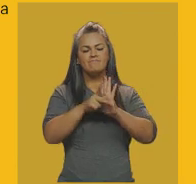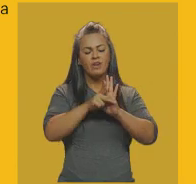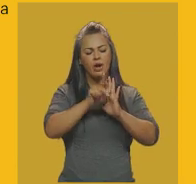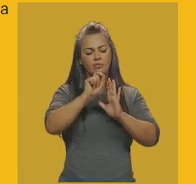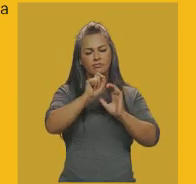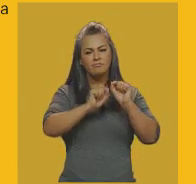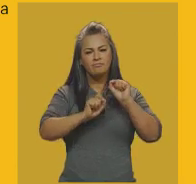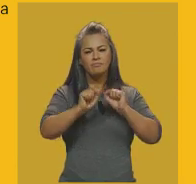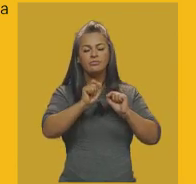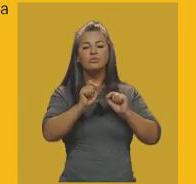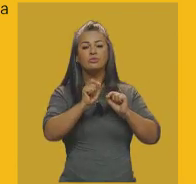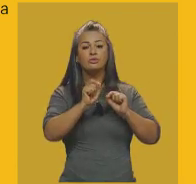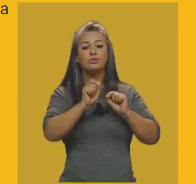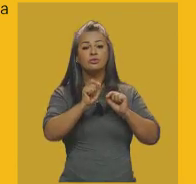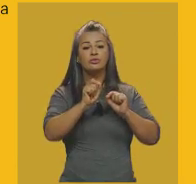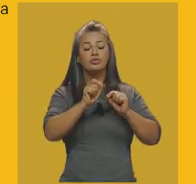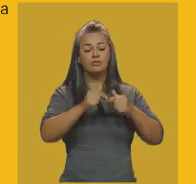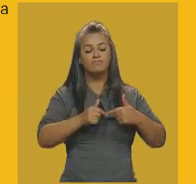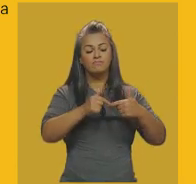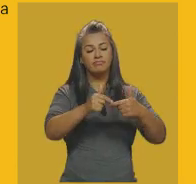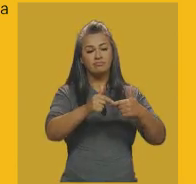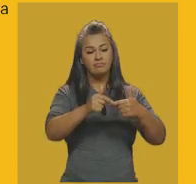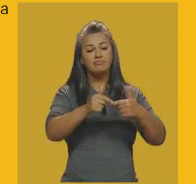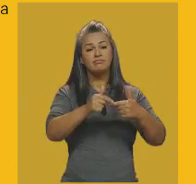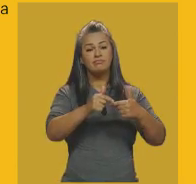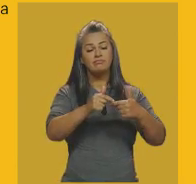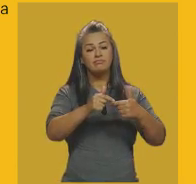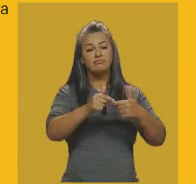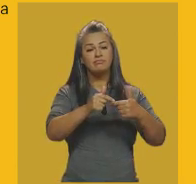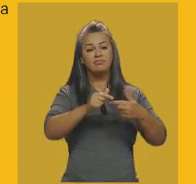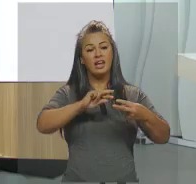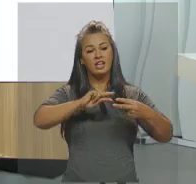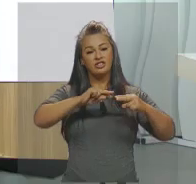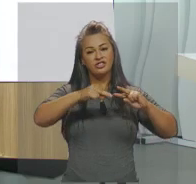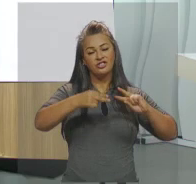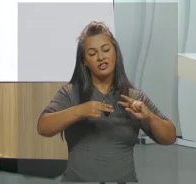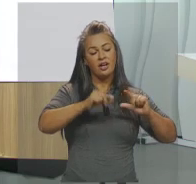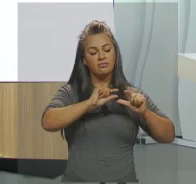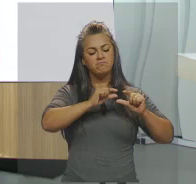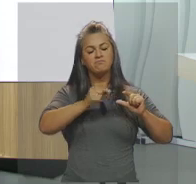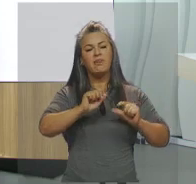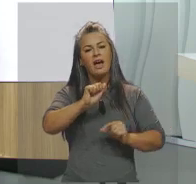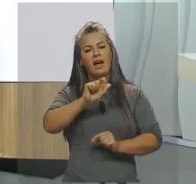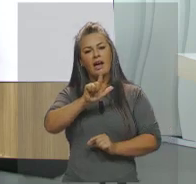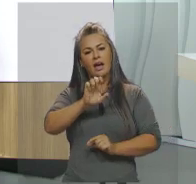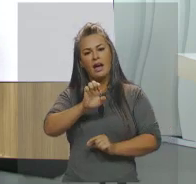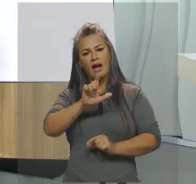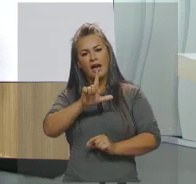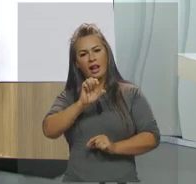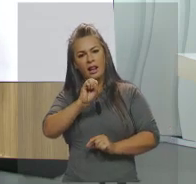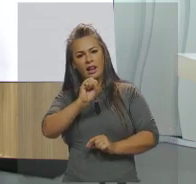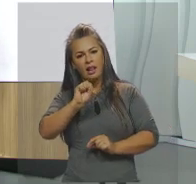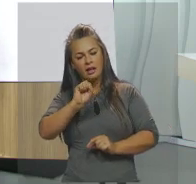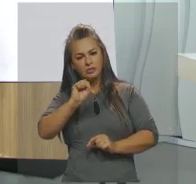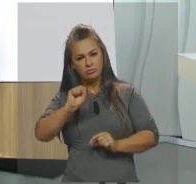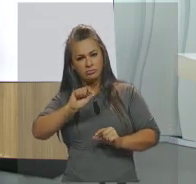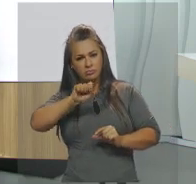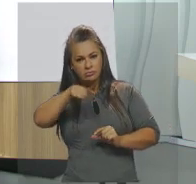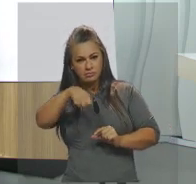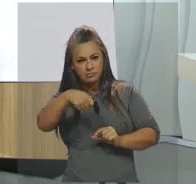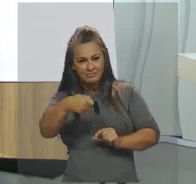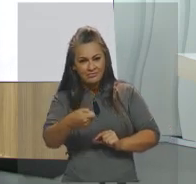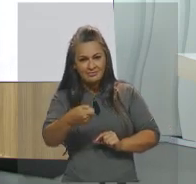por ações conjuntas de genes alelos em diferentes genes. Como assim? Vamos lá.